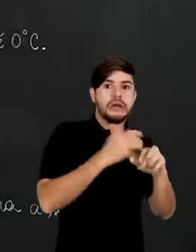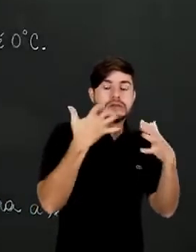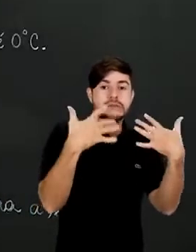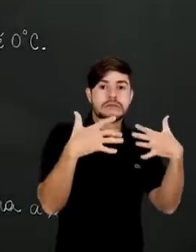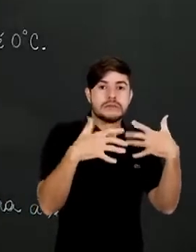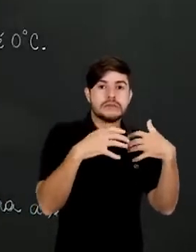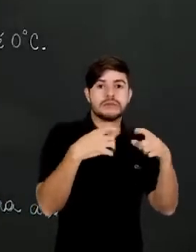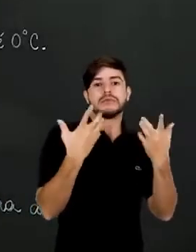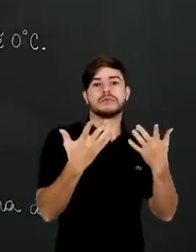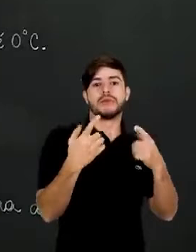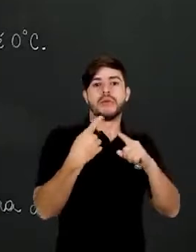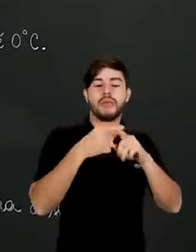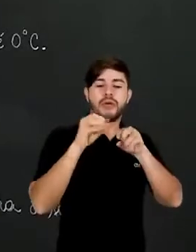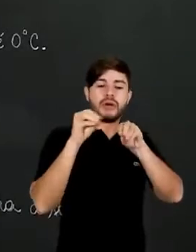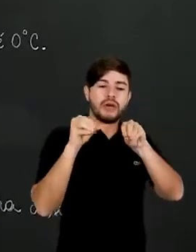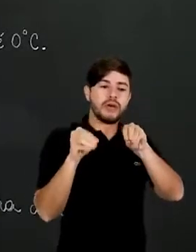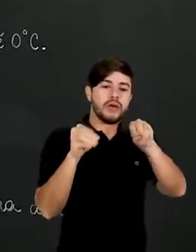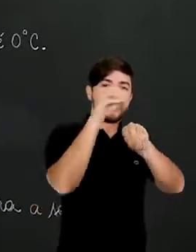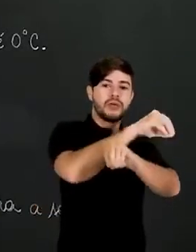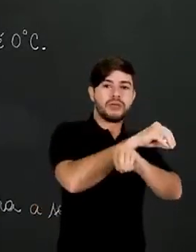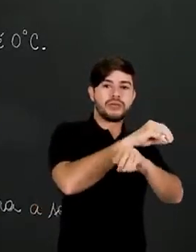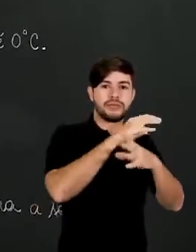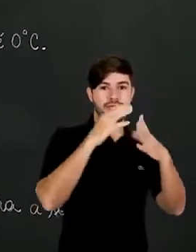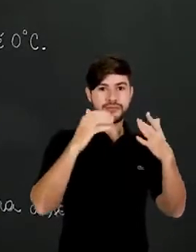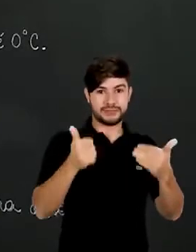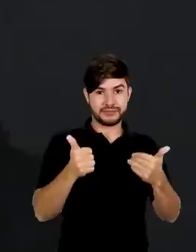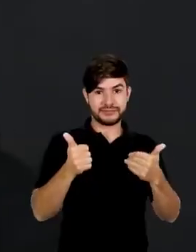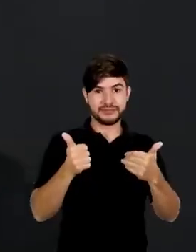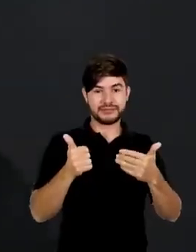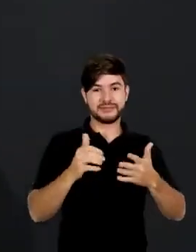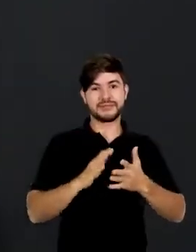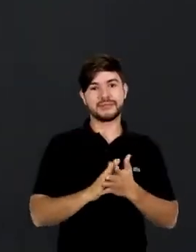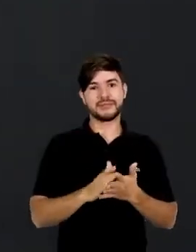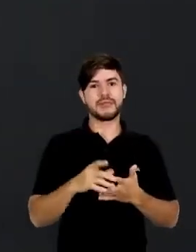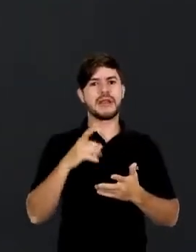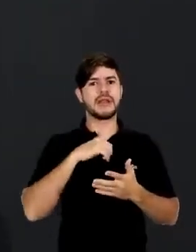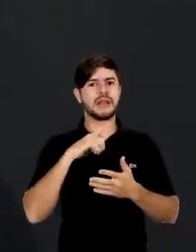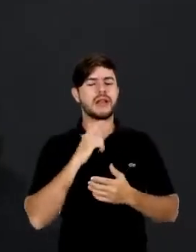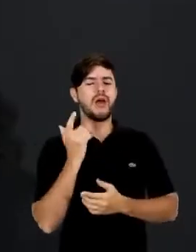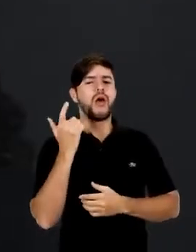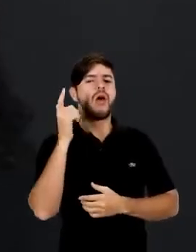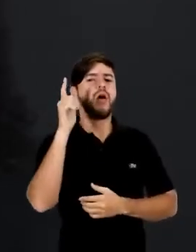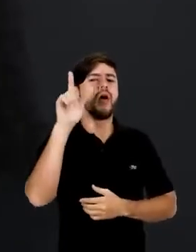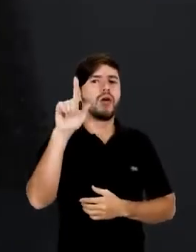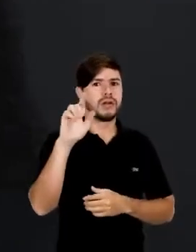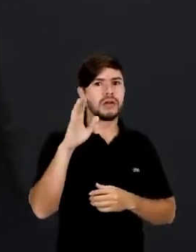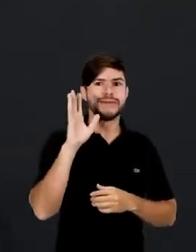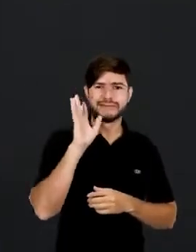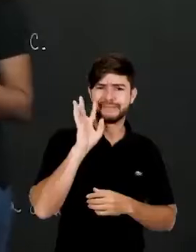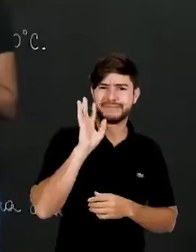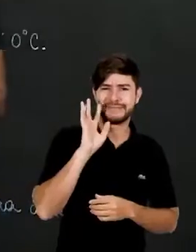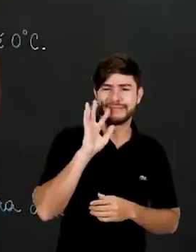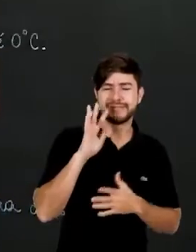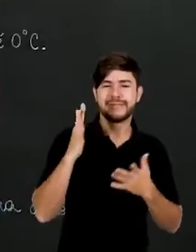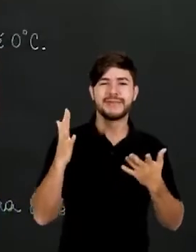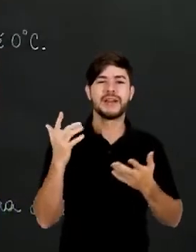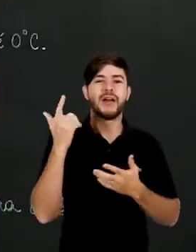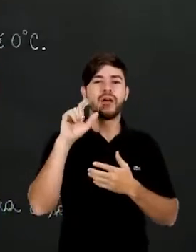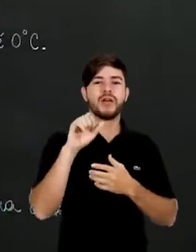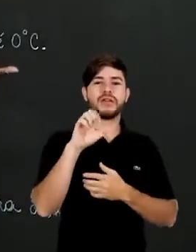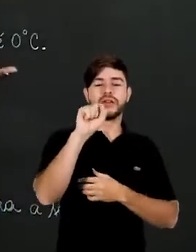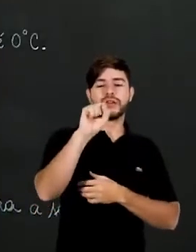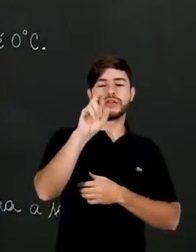líquido para o sólido, solidificação. Tranquilo? E tem uma outra etapa que é bem interessante, que é a